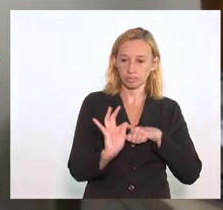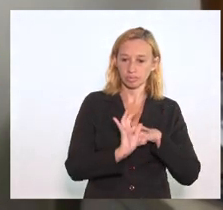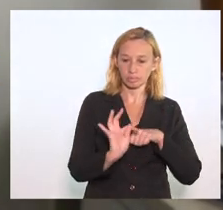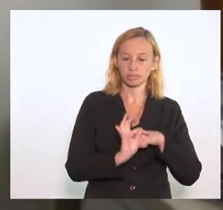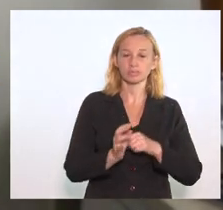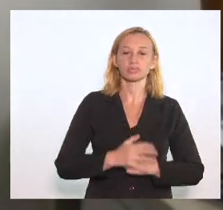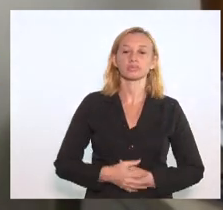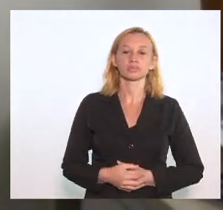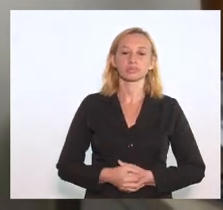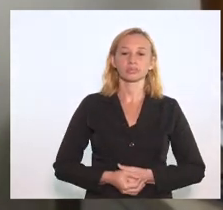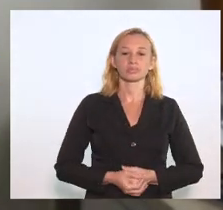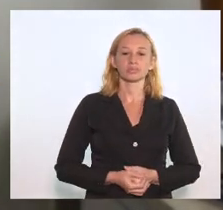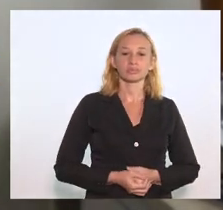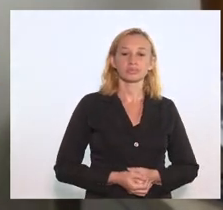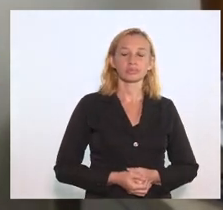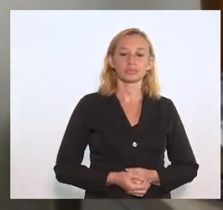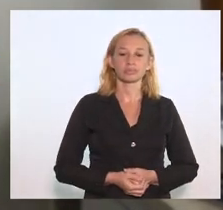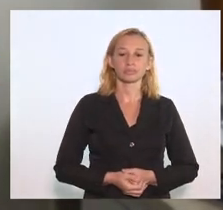Submeto a Vossa Excelência.